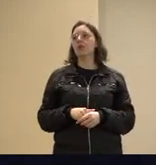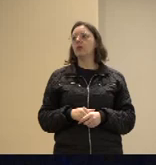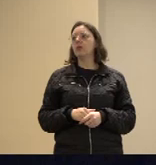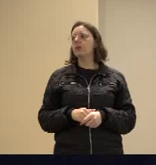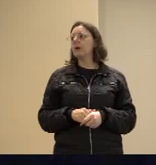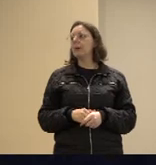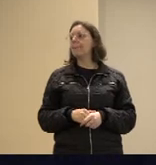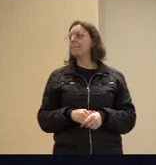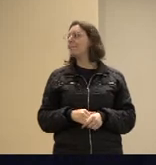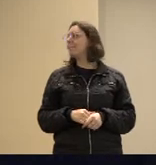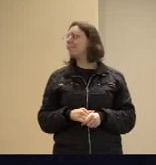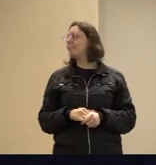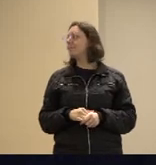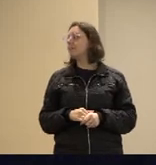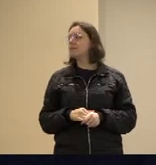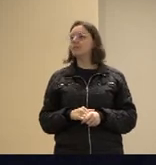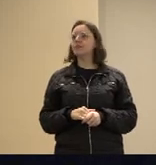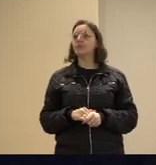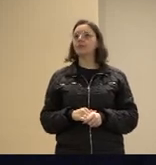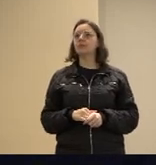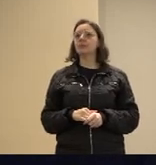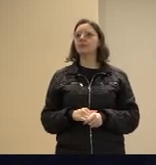A ideia, então,